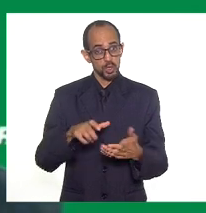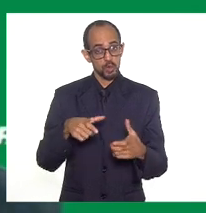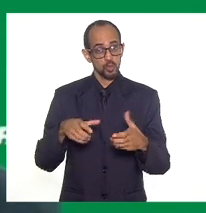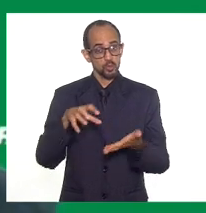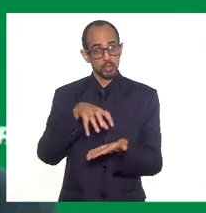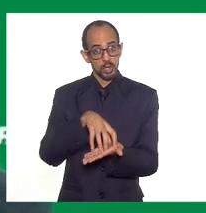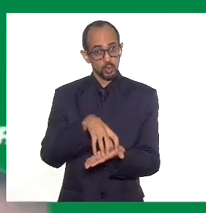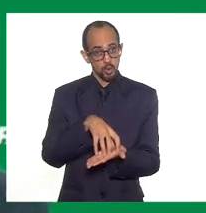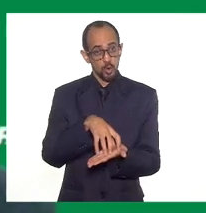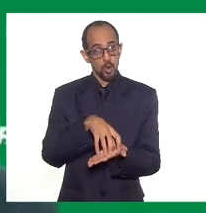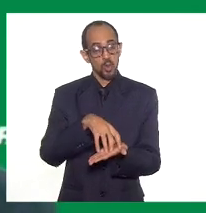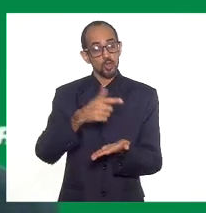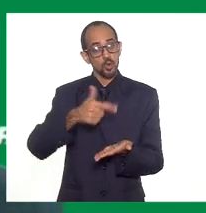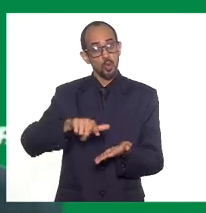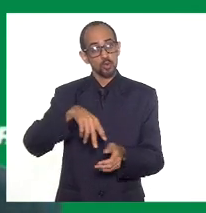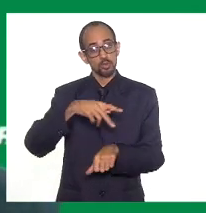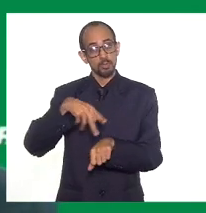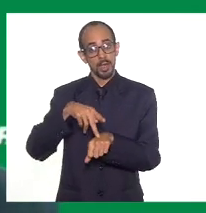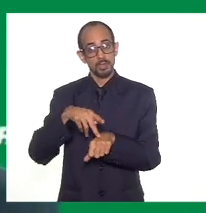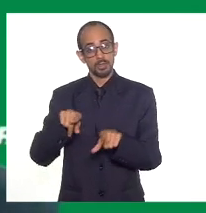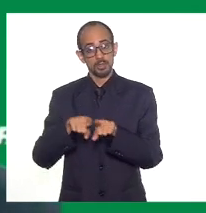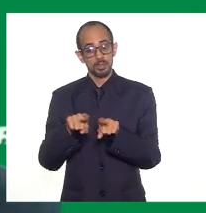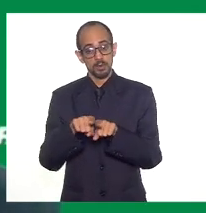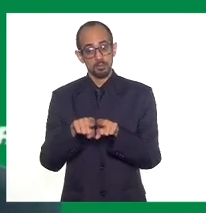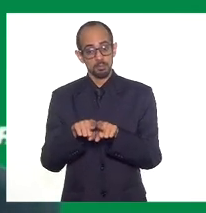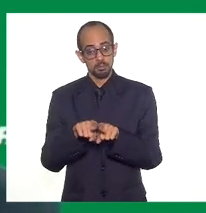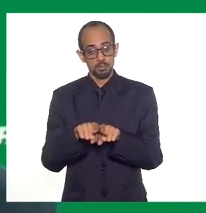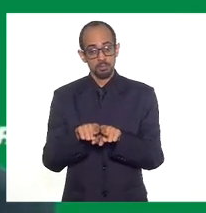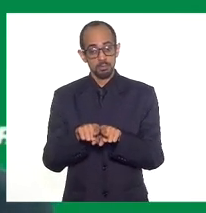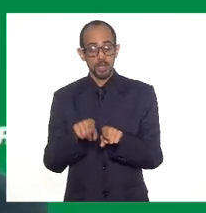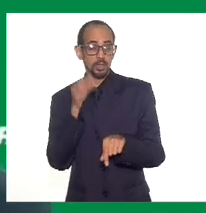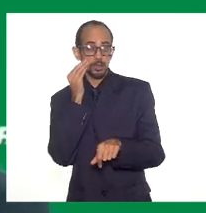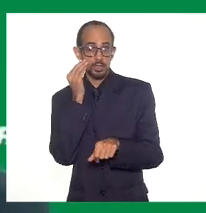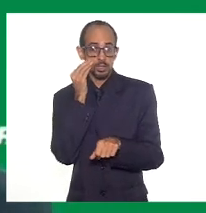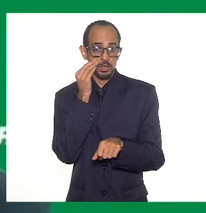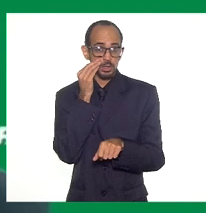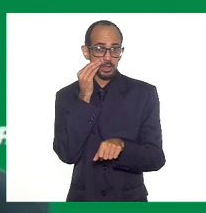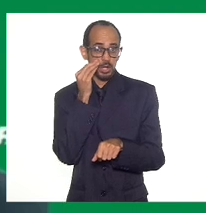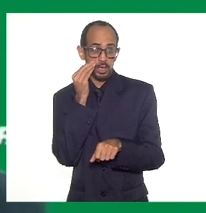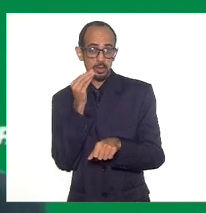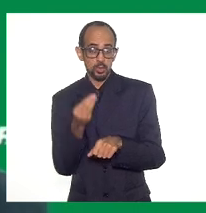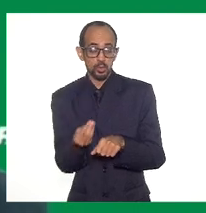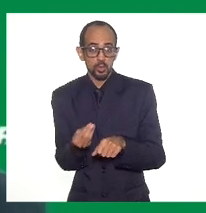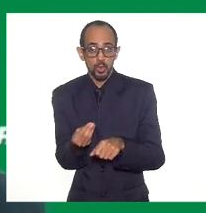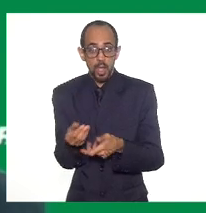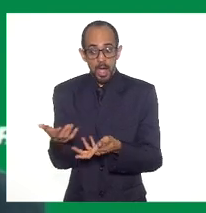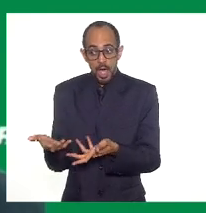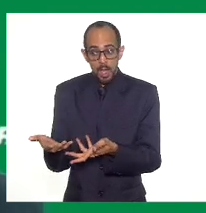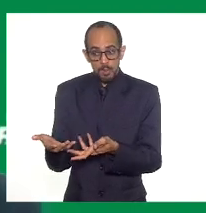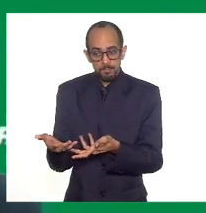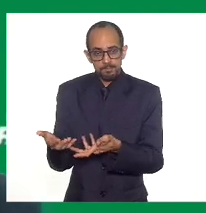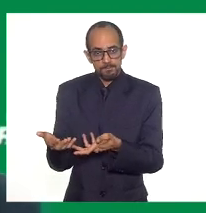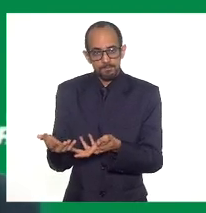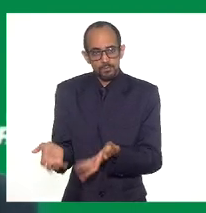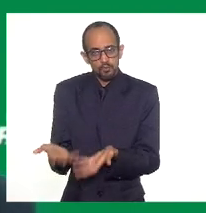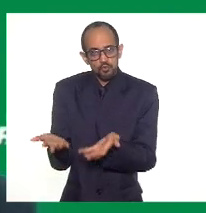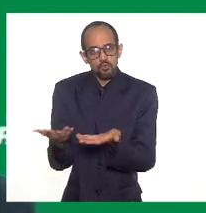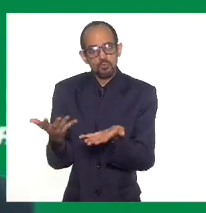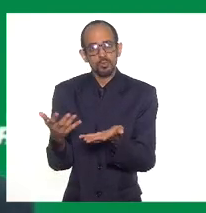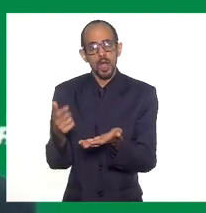países mundo afora buscam atrair os global players, né, as grandes empresas, para investir na exploração e produção